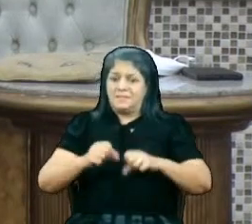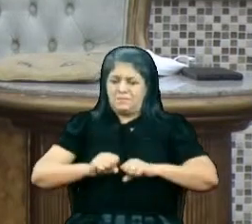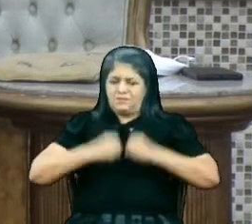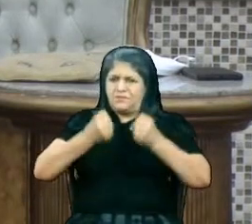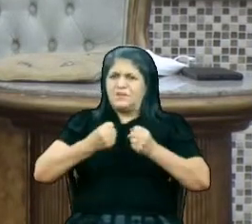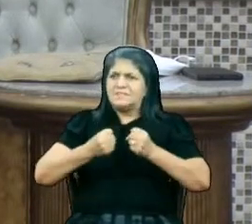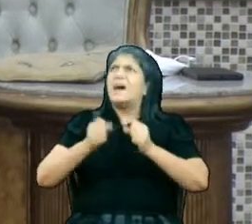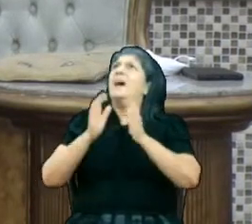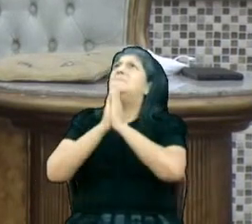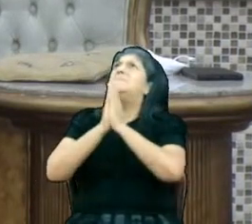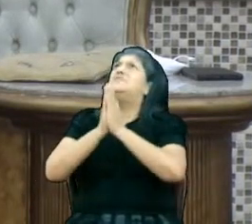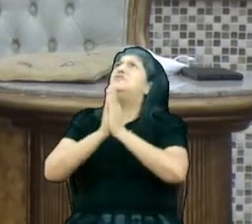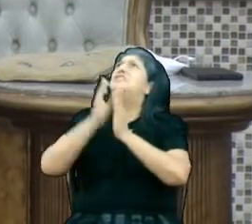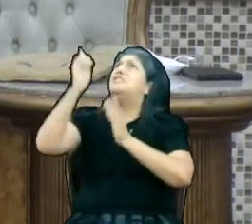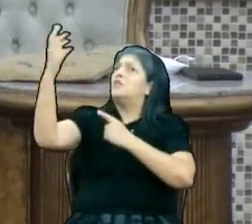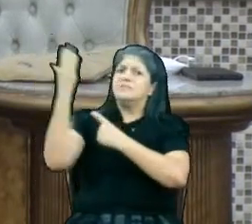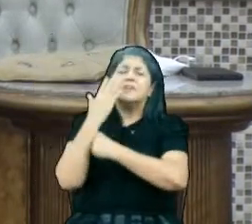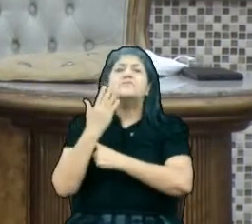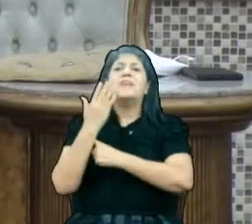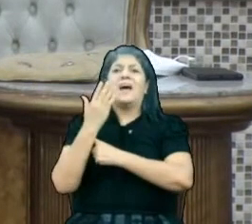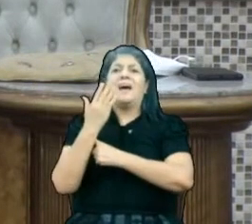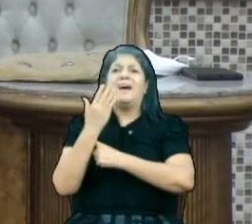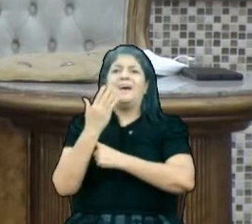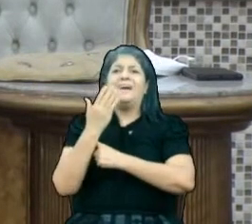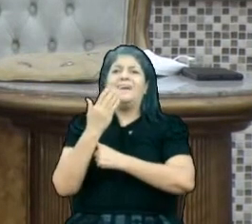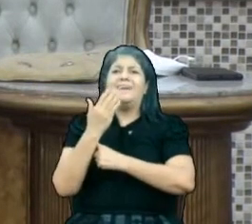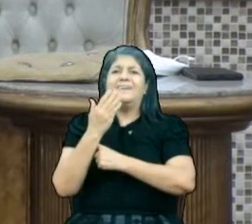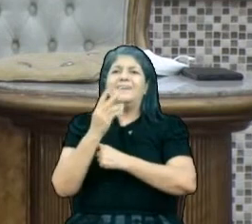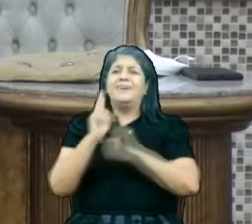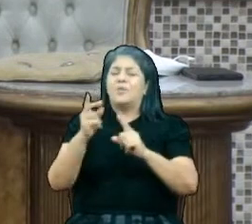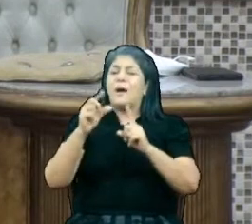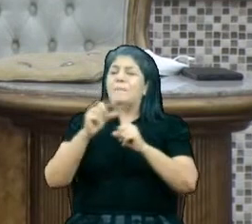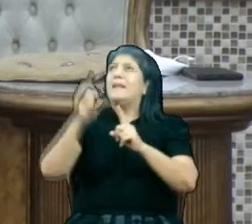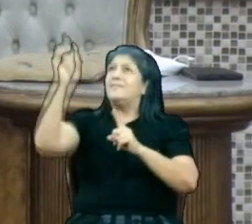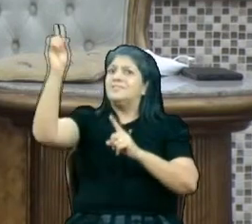ó Deus segundo a tua palavra